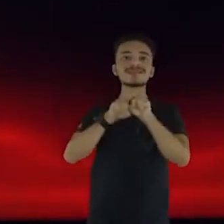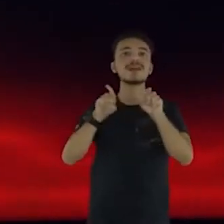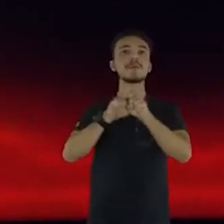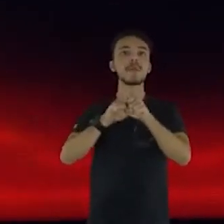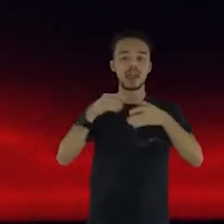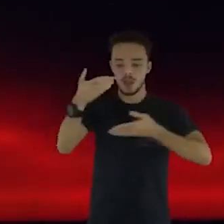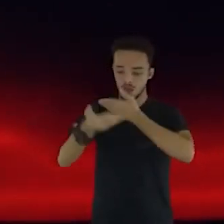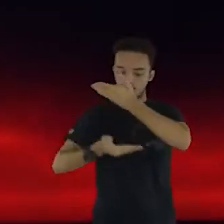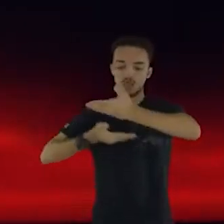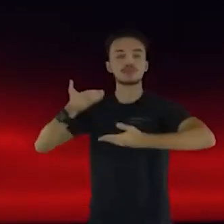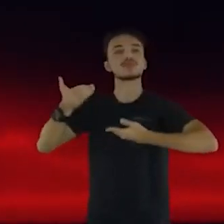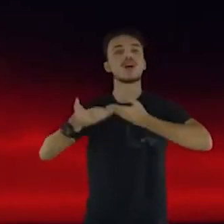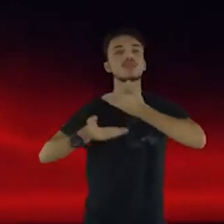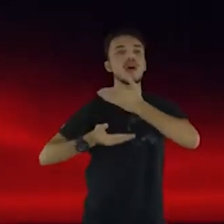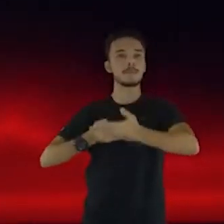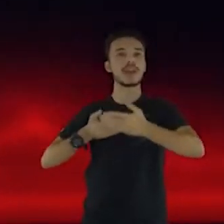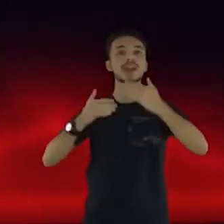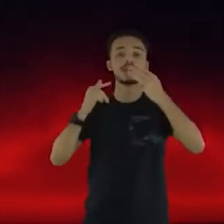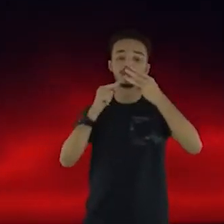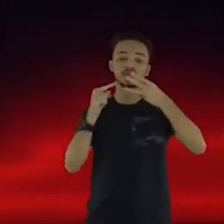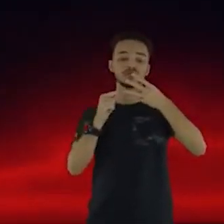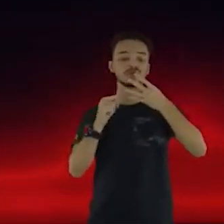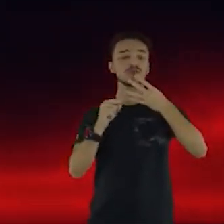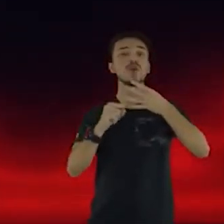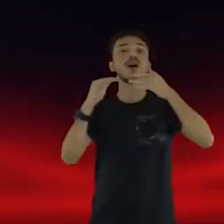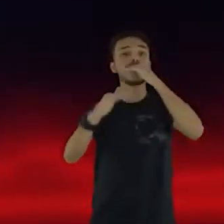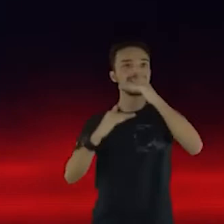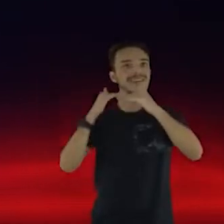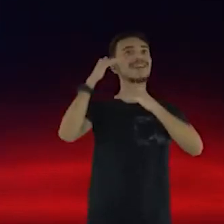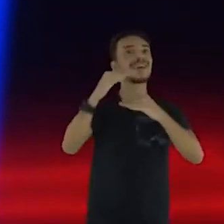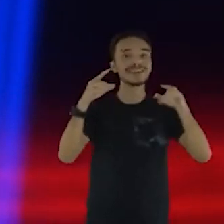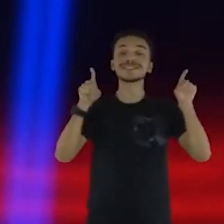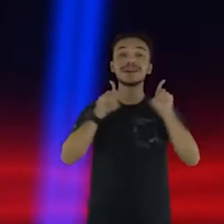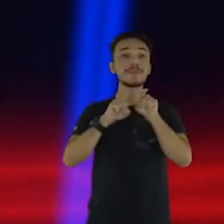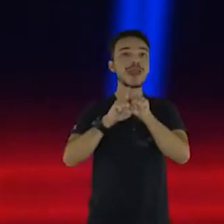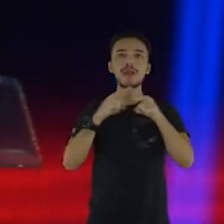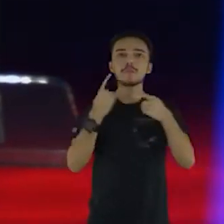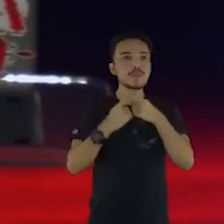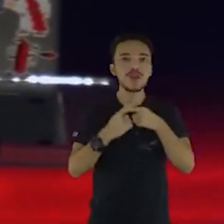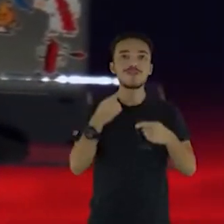crescer as coisas que compõem a sua vida, porque você começou a crescer.